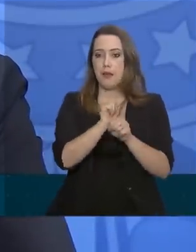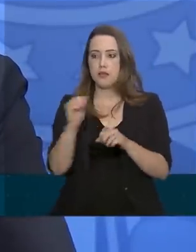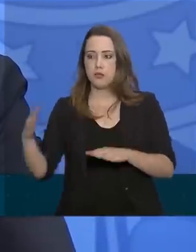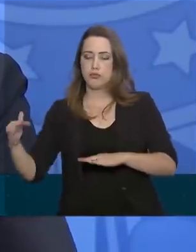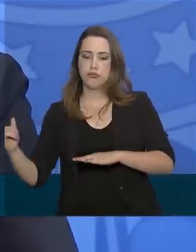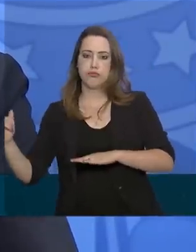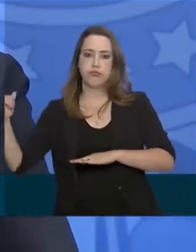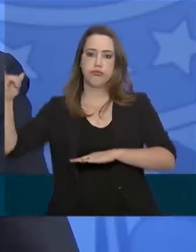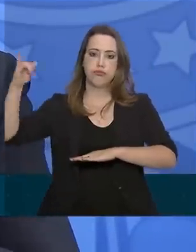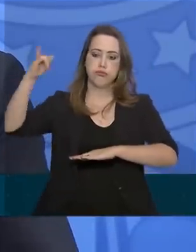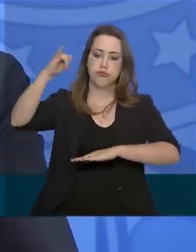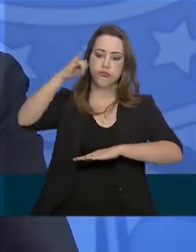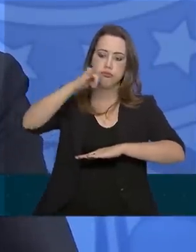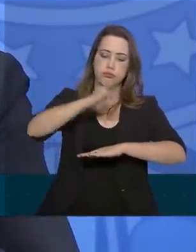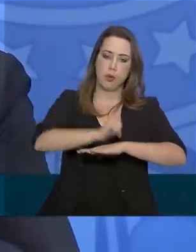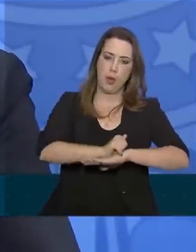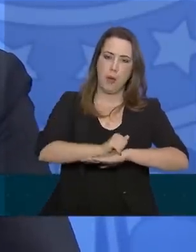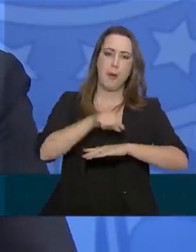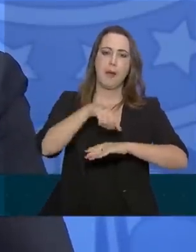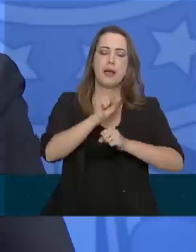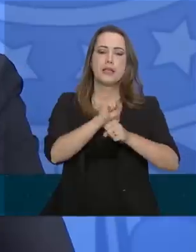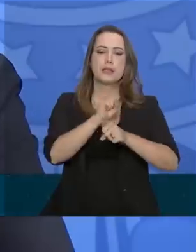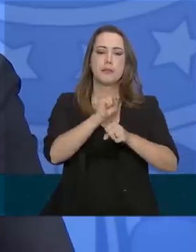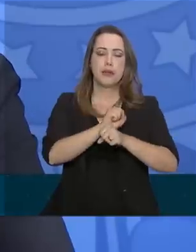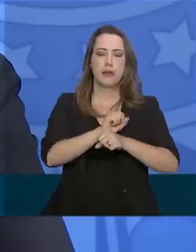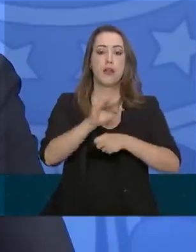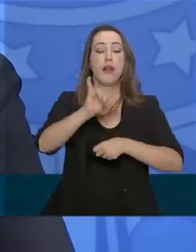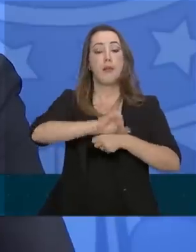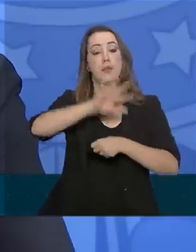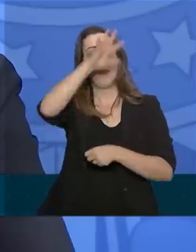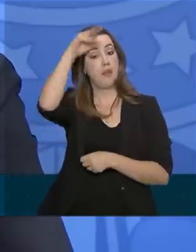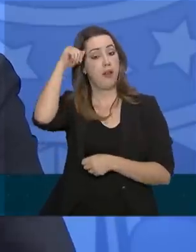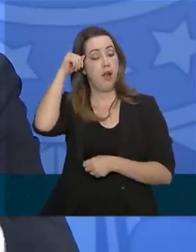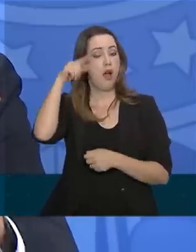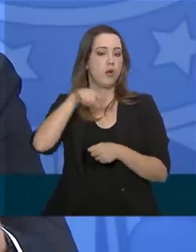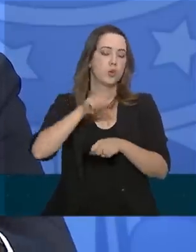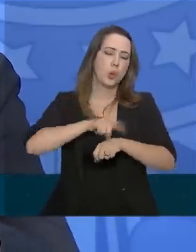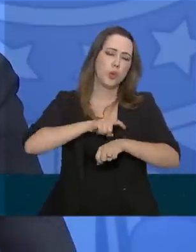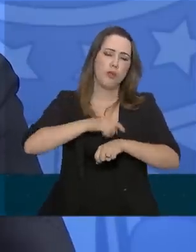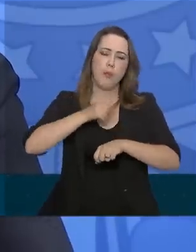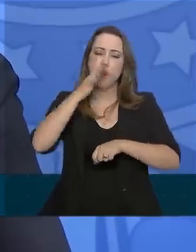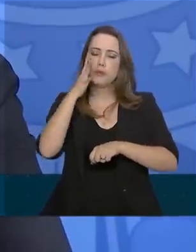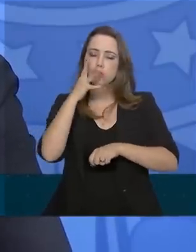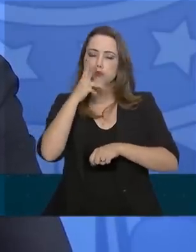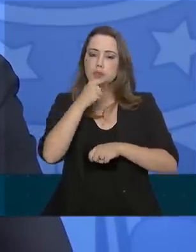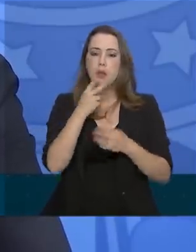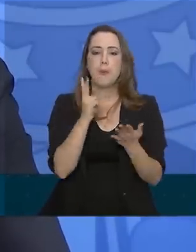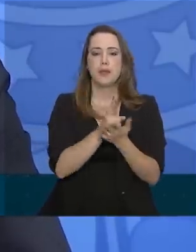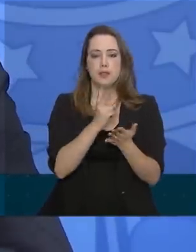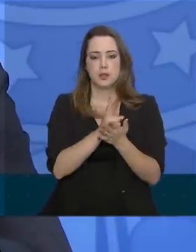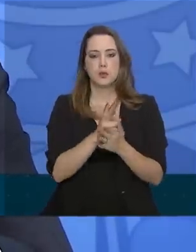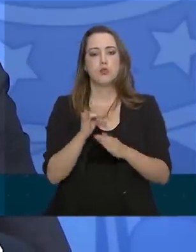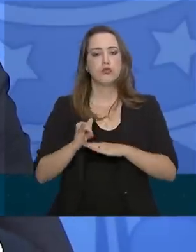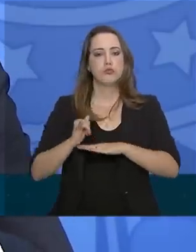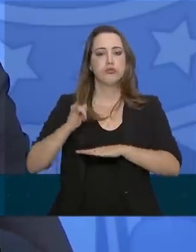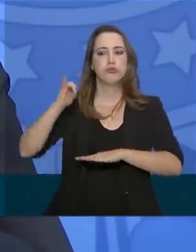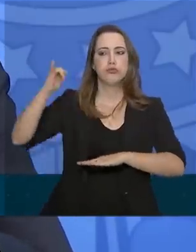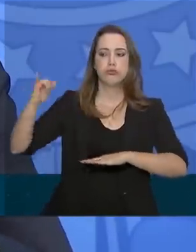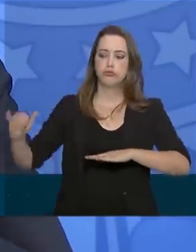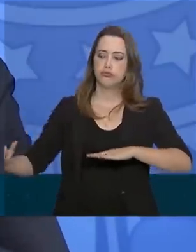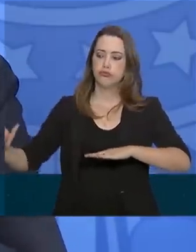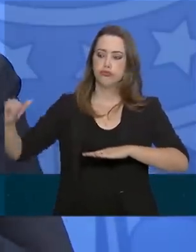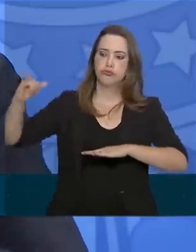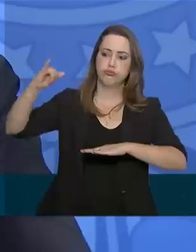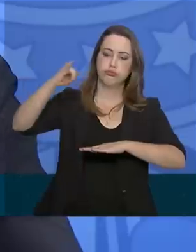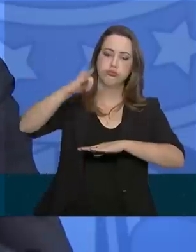manaus um tempo um pouco mais demorado é bem como voos na mesma empresa que inclusive eu devo estar no dia